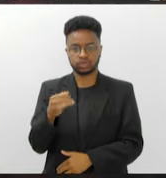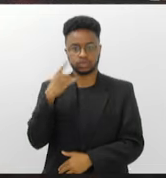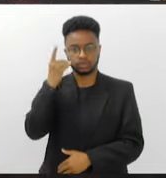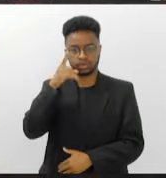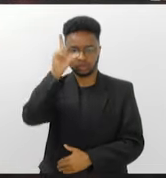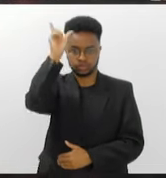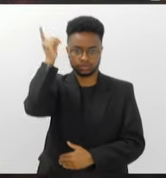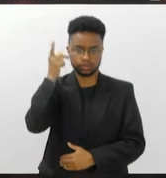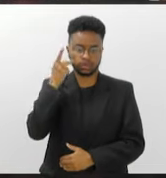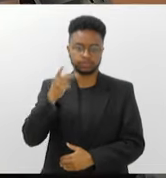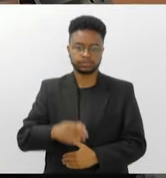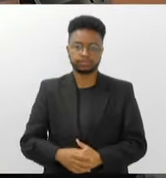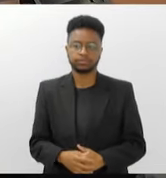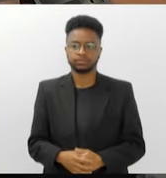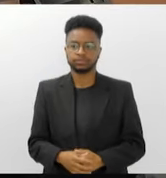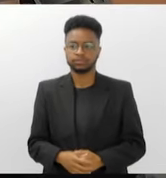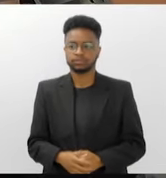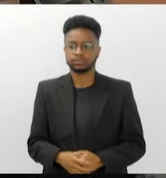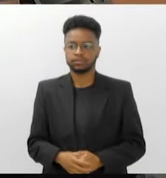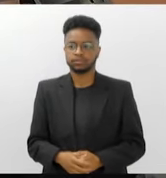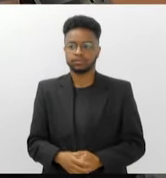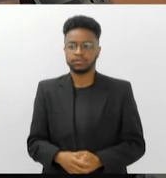Luiz Paulo.